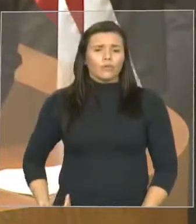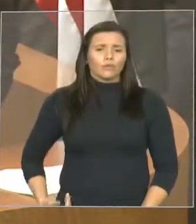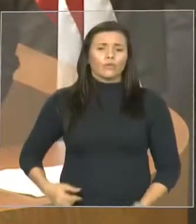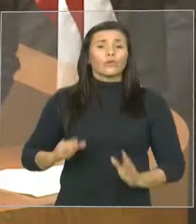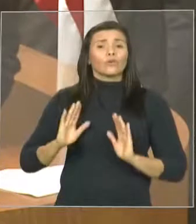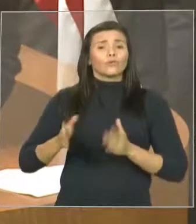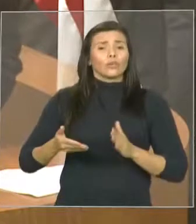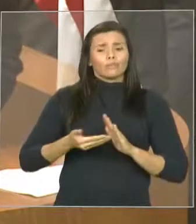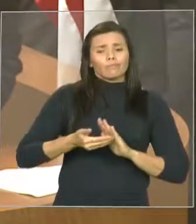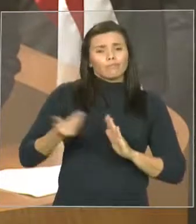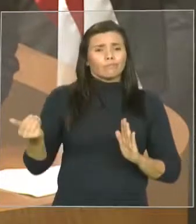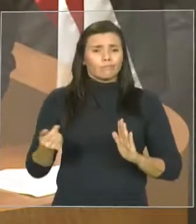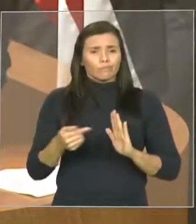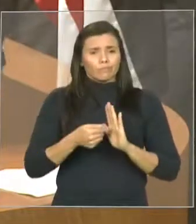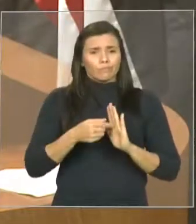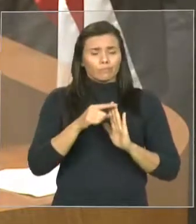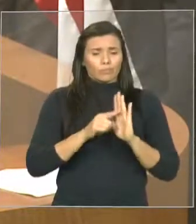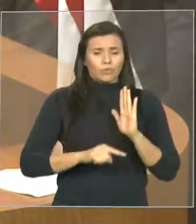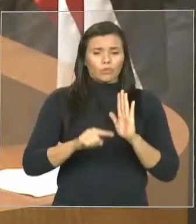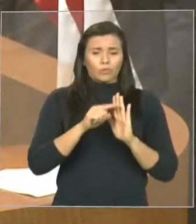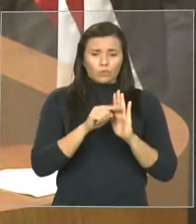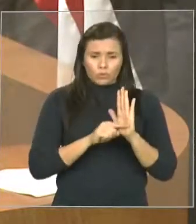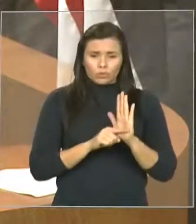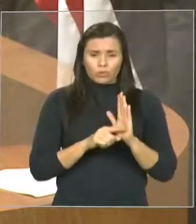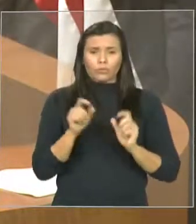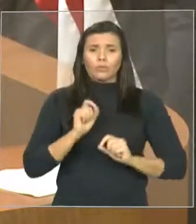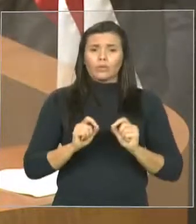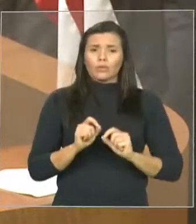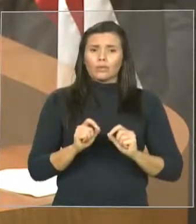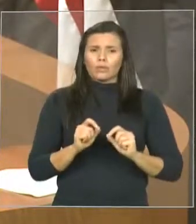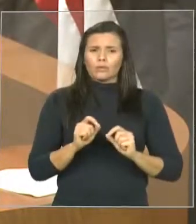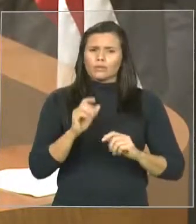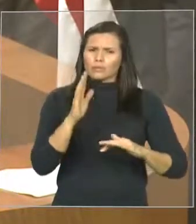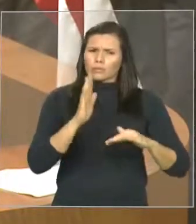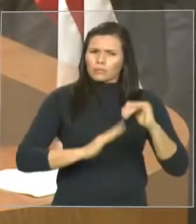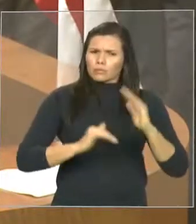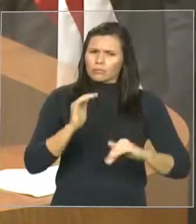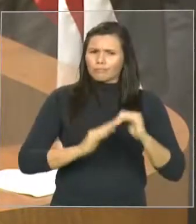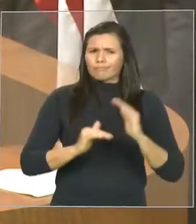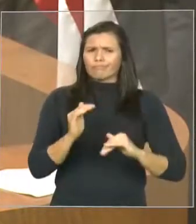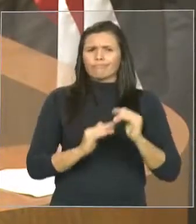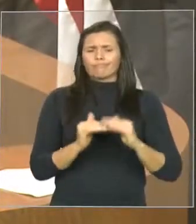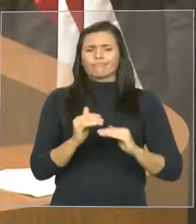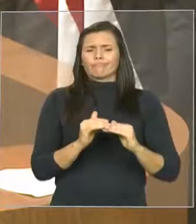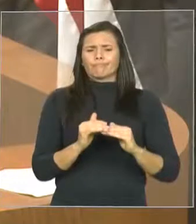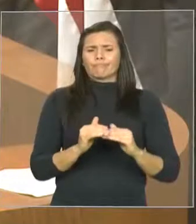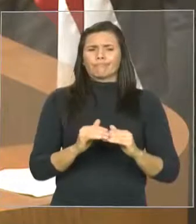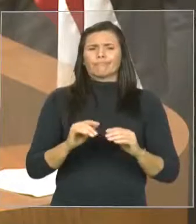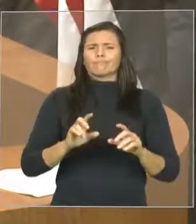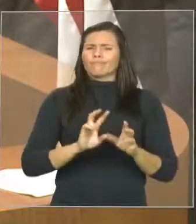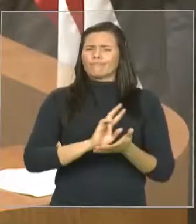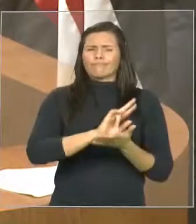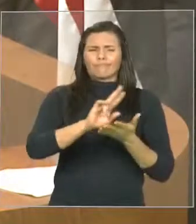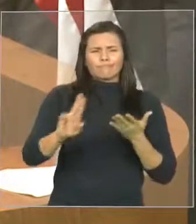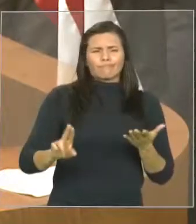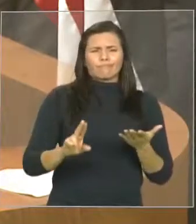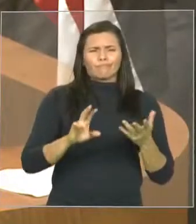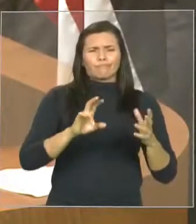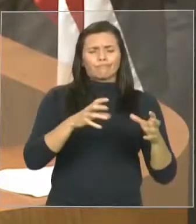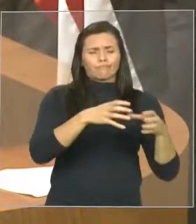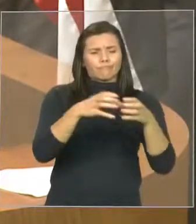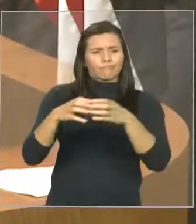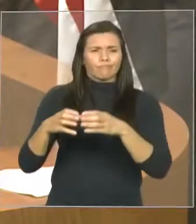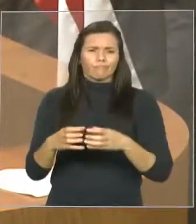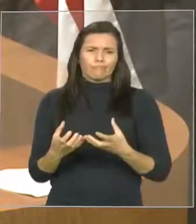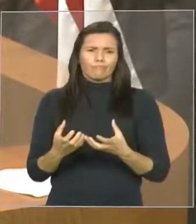no projeto original a participação dos servidores de todos os poderes. Por quê? Porque ele não admite ser contrariado. Essa que